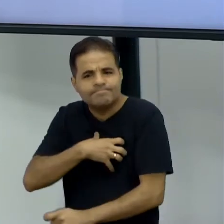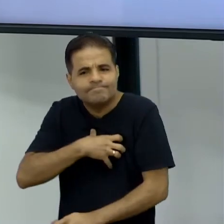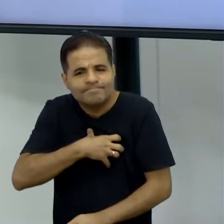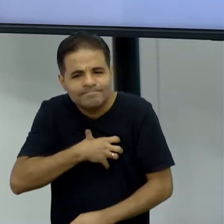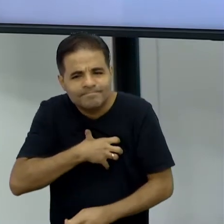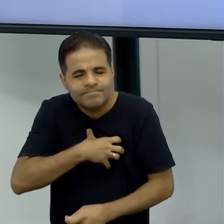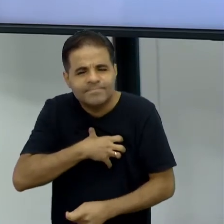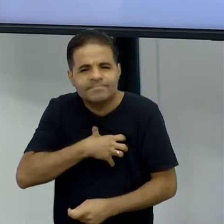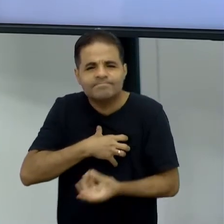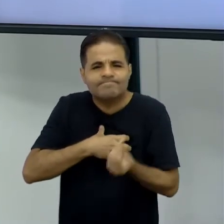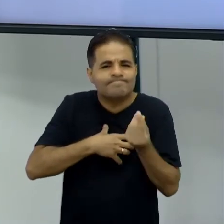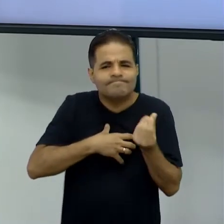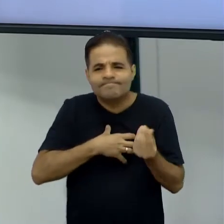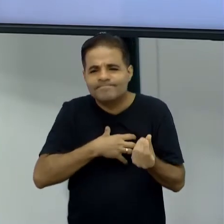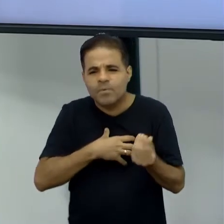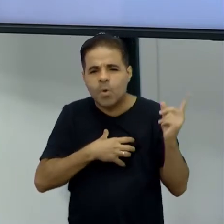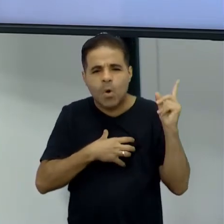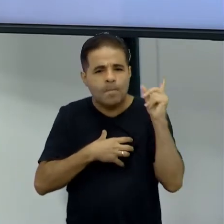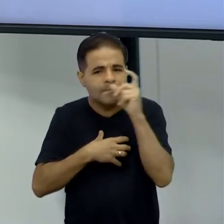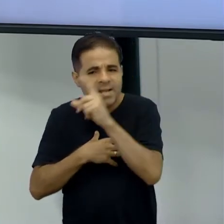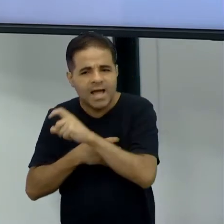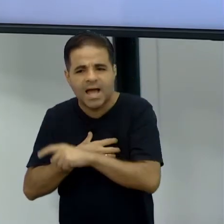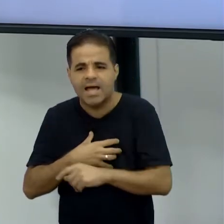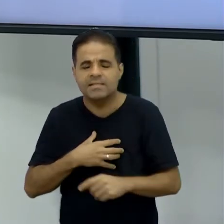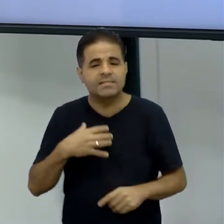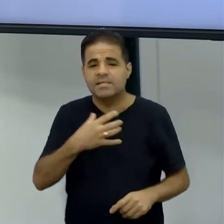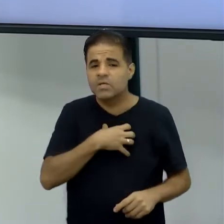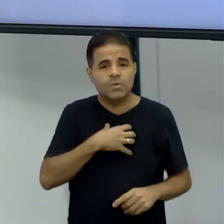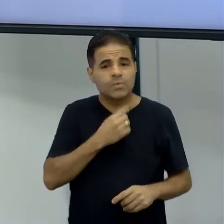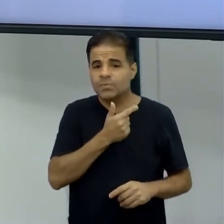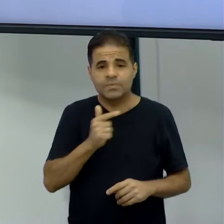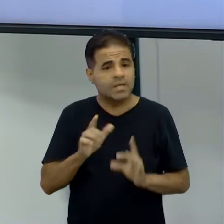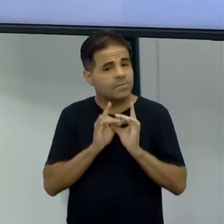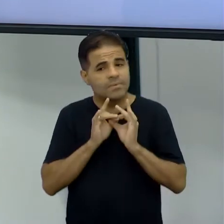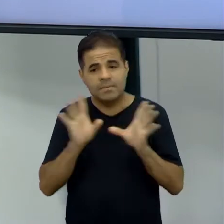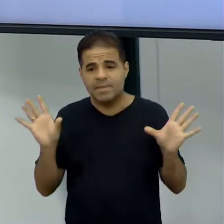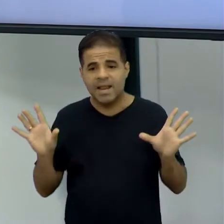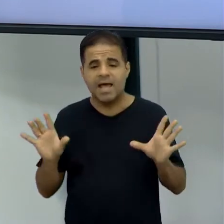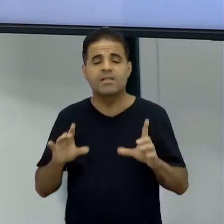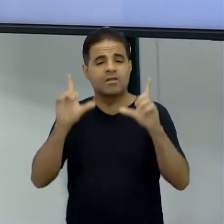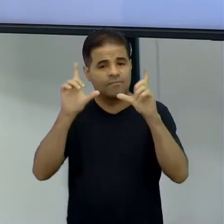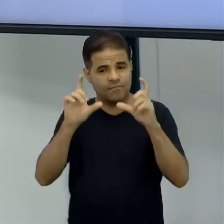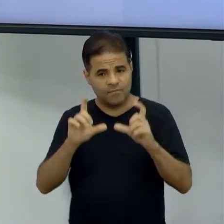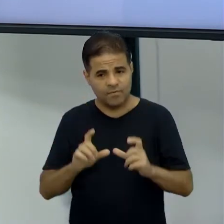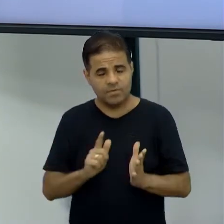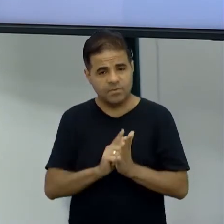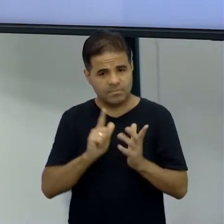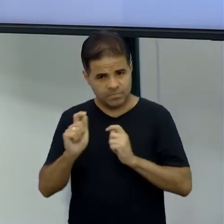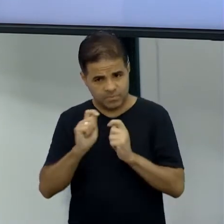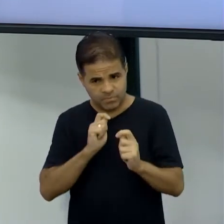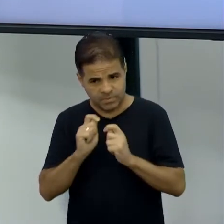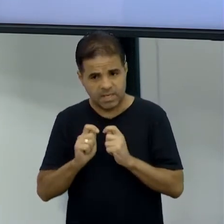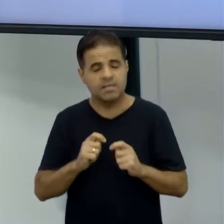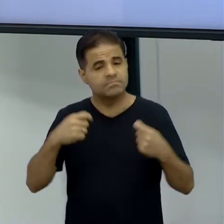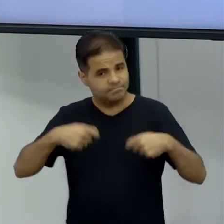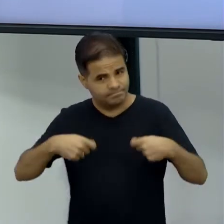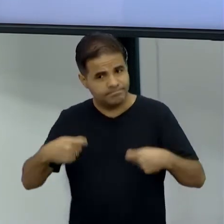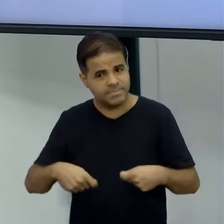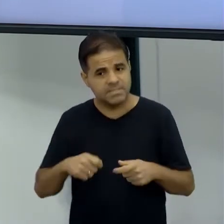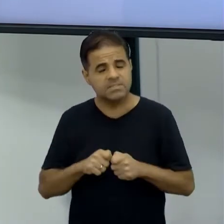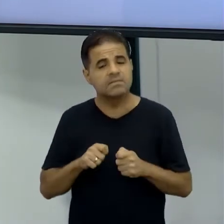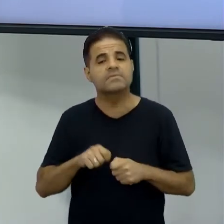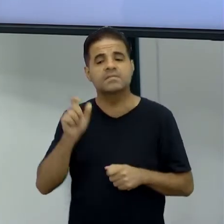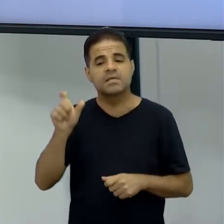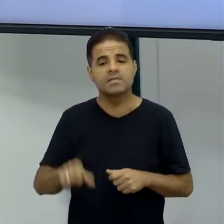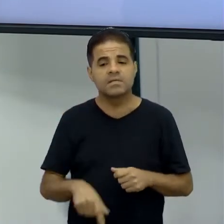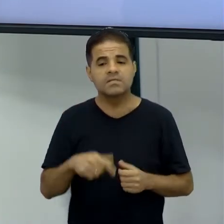numa situação meio complicada, porque eu não tenho liberado a foto reportagem. E aí eu precisava que eles fizessem, porque